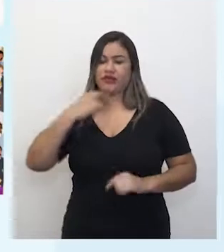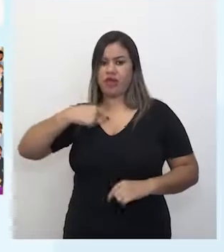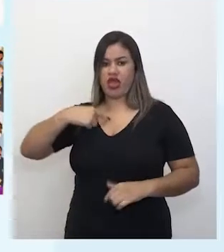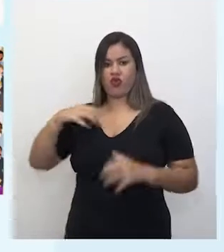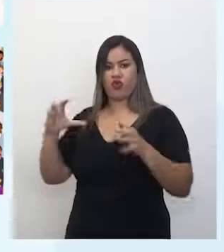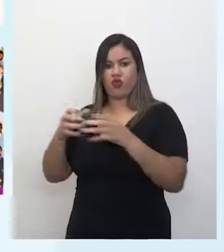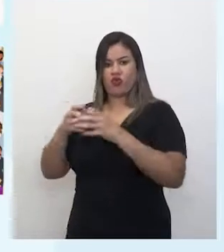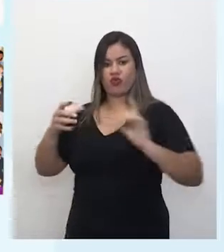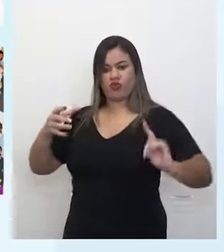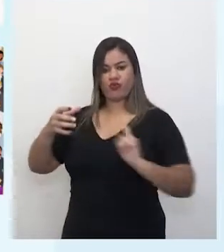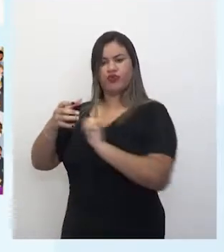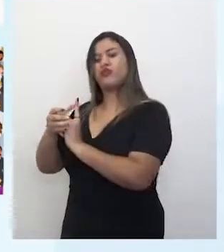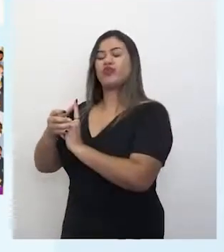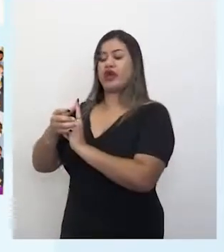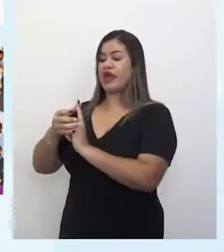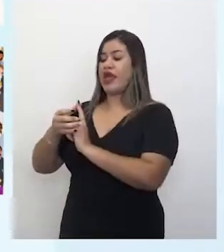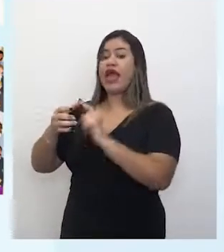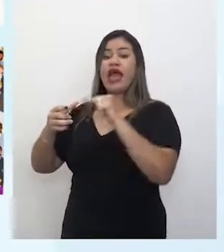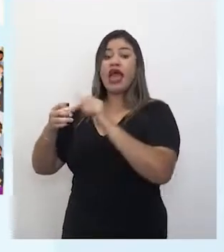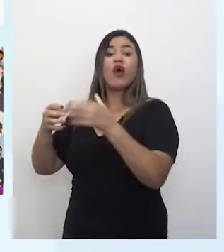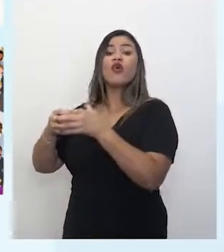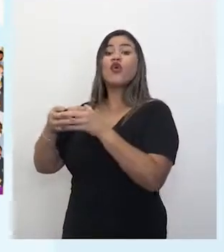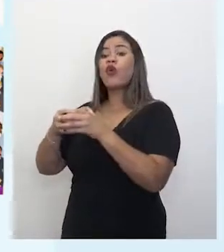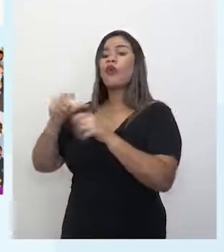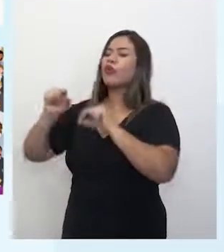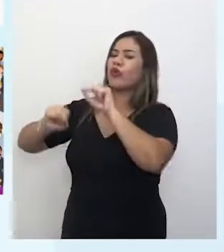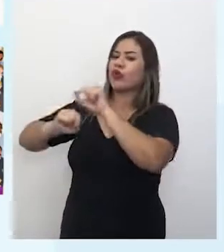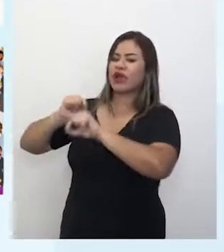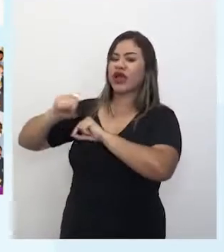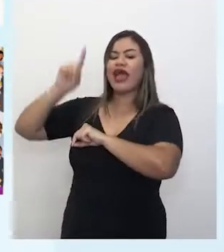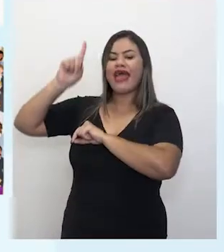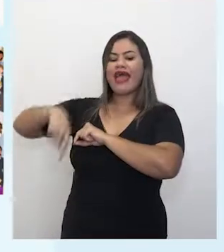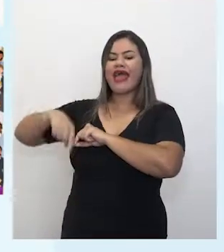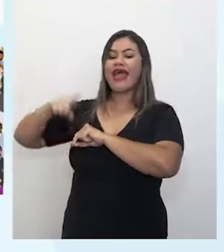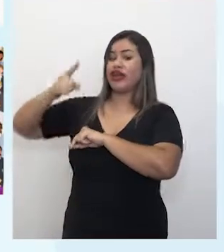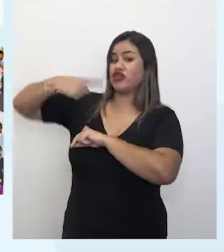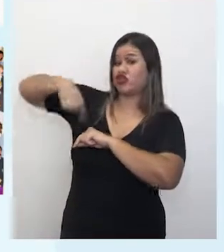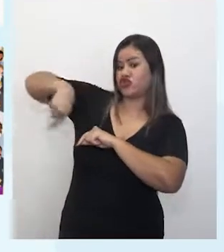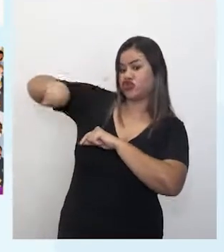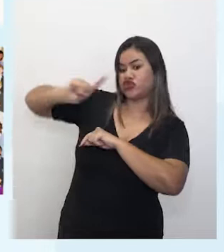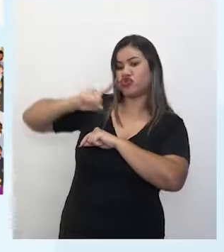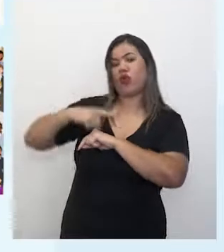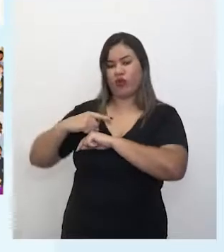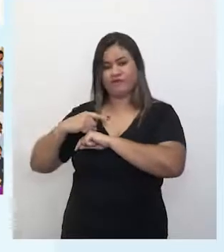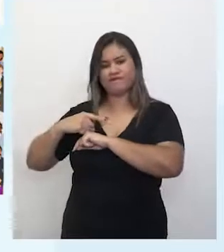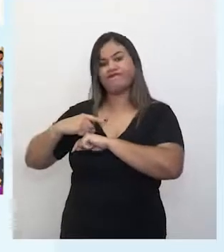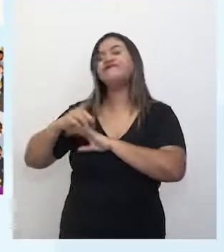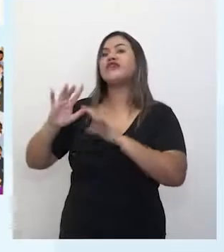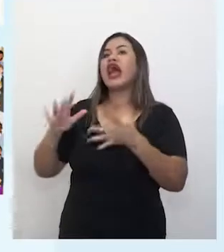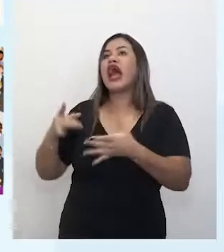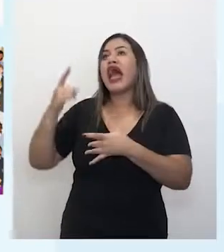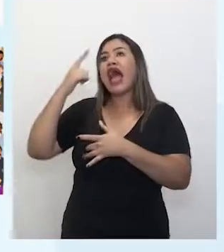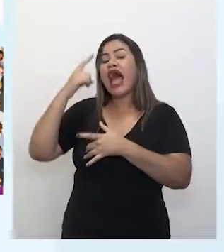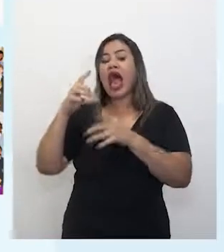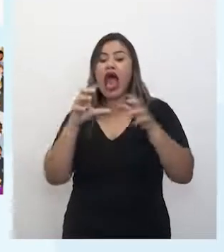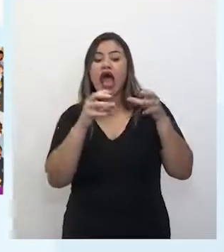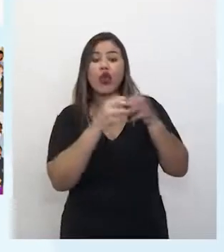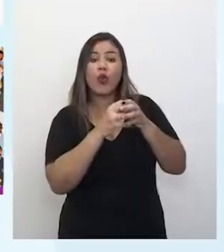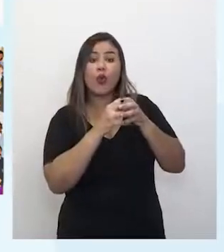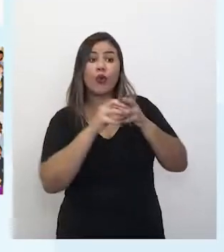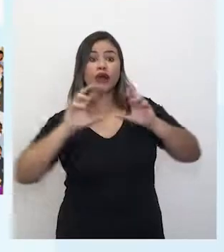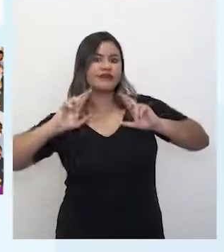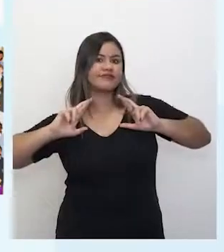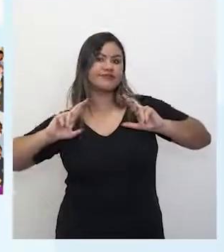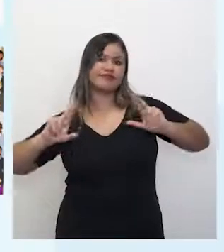E este grupo ao qual eu pertenço, eu entendo do nós pertencemos, se diferencia dos